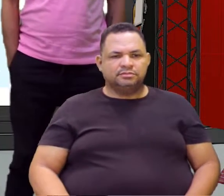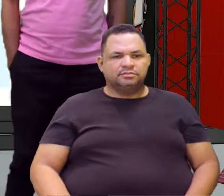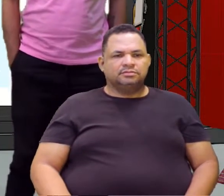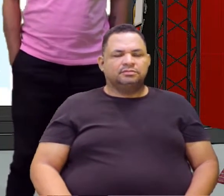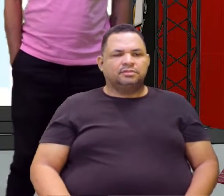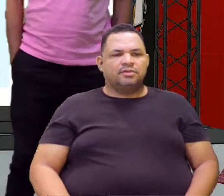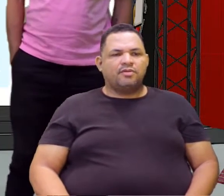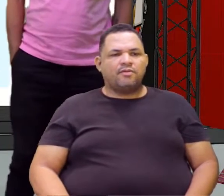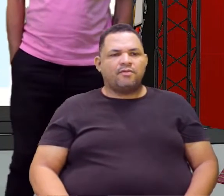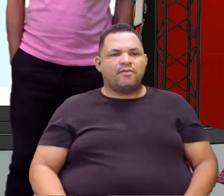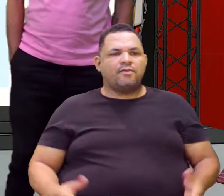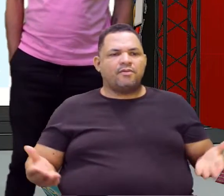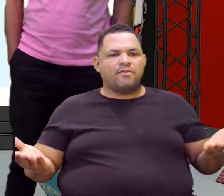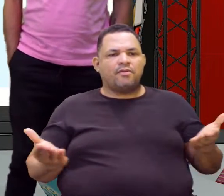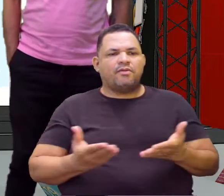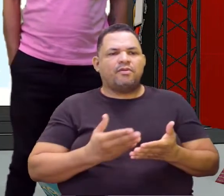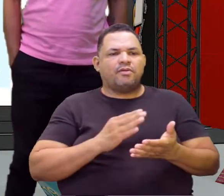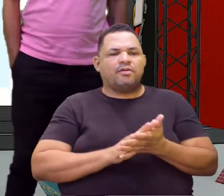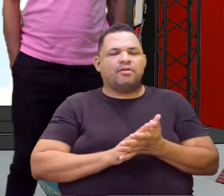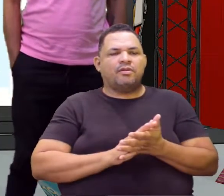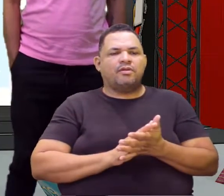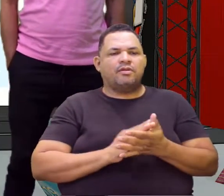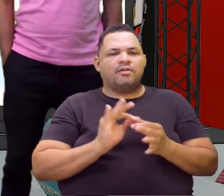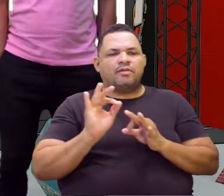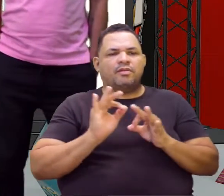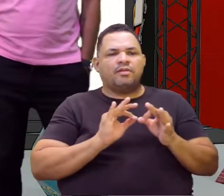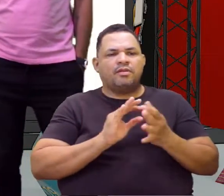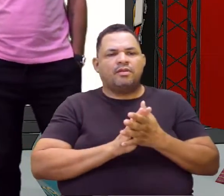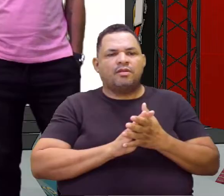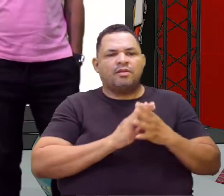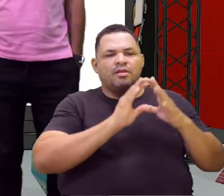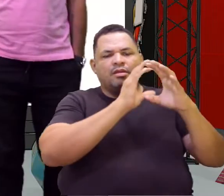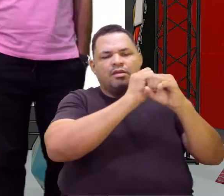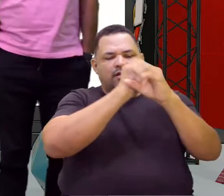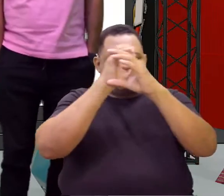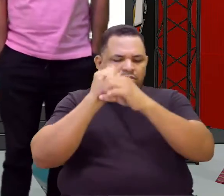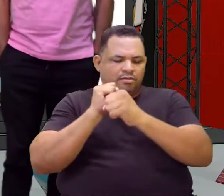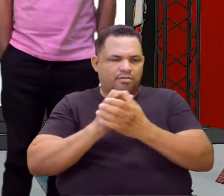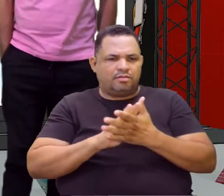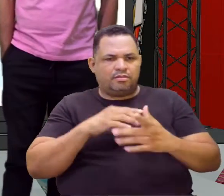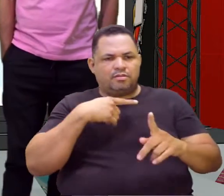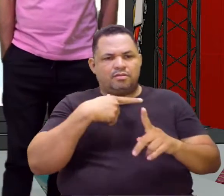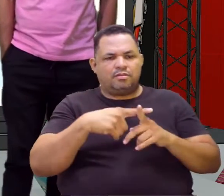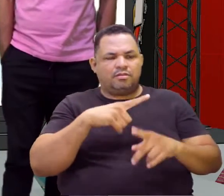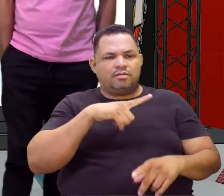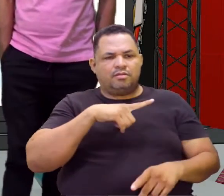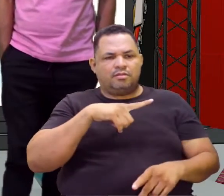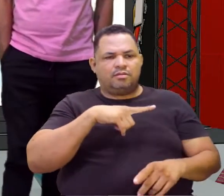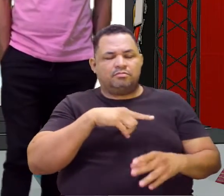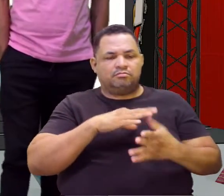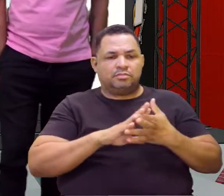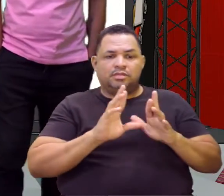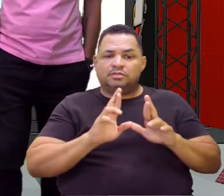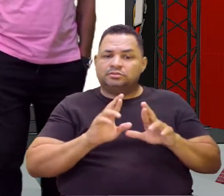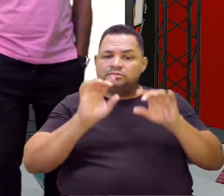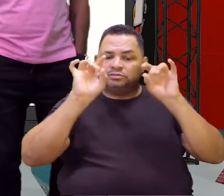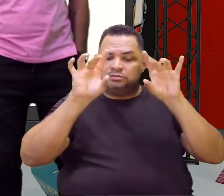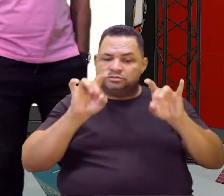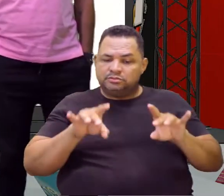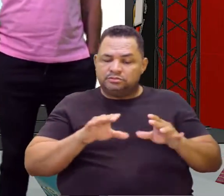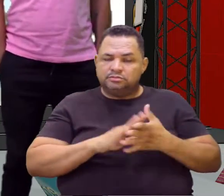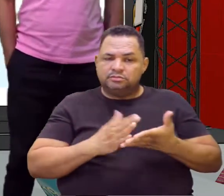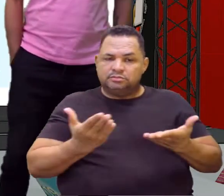dos quadriláteros. Agora vamos falar um pouquinho do perímetro. Já sabemos que perímetro é somar todos os lados. Pronto, então mas temos uns casos particulares, uns